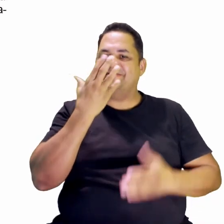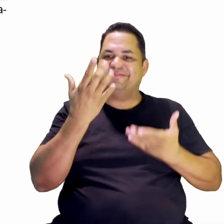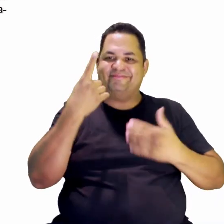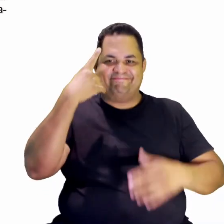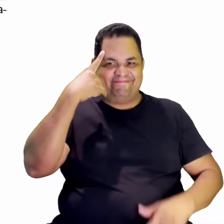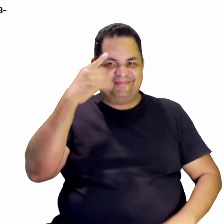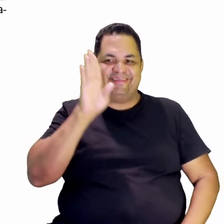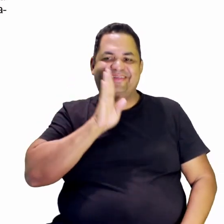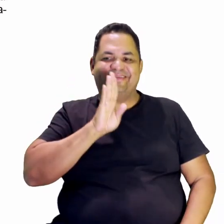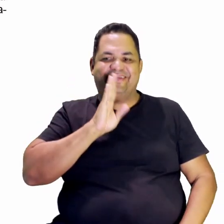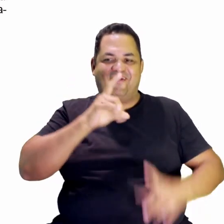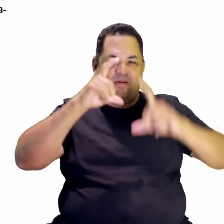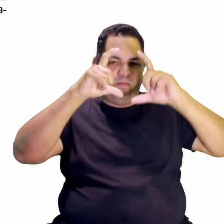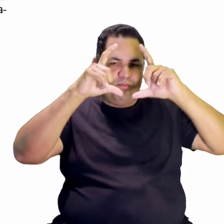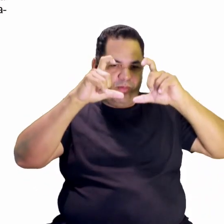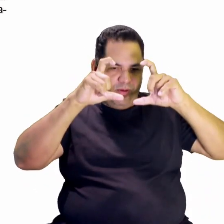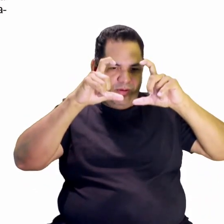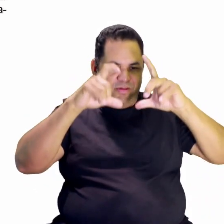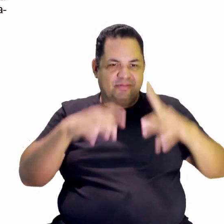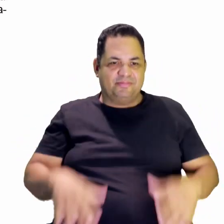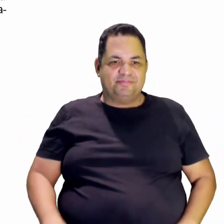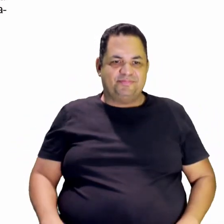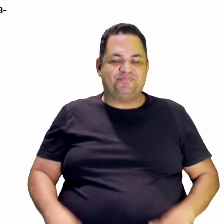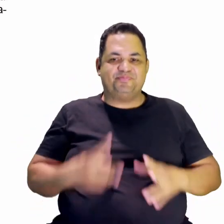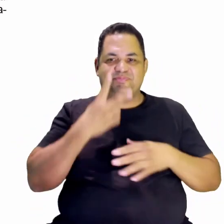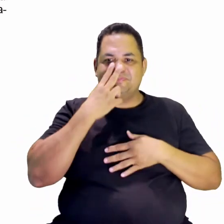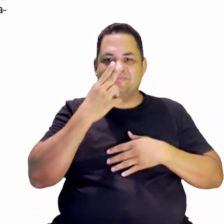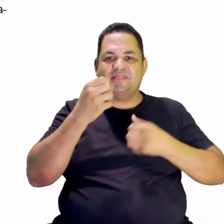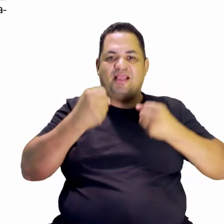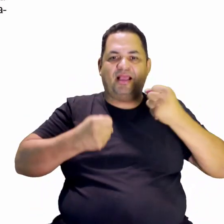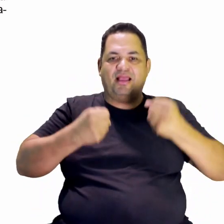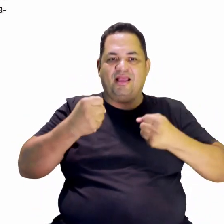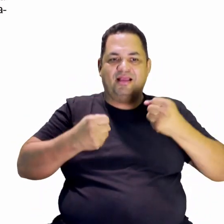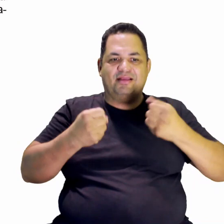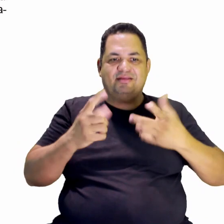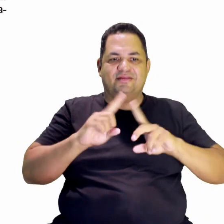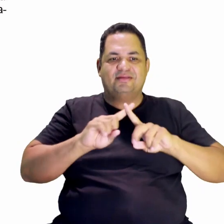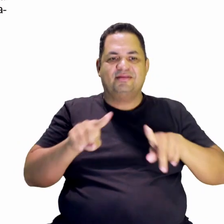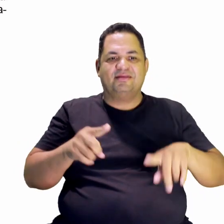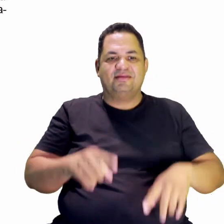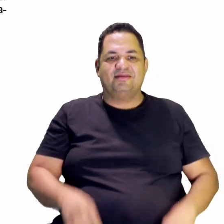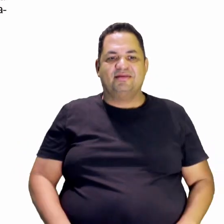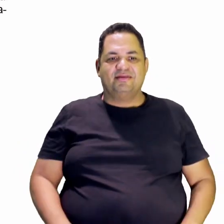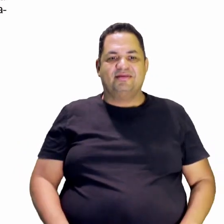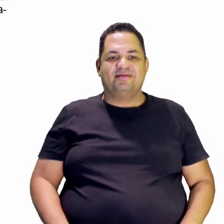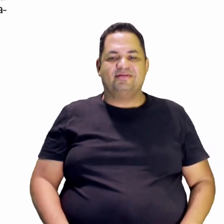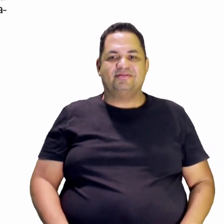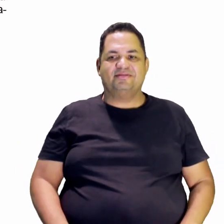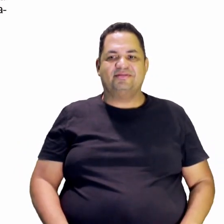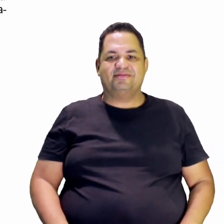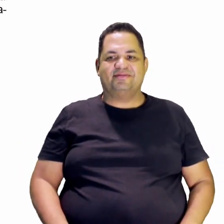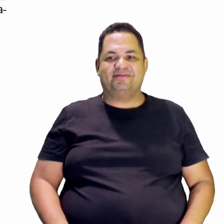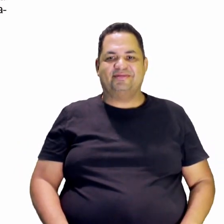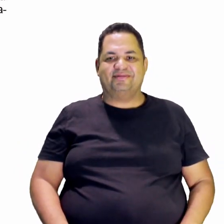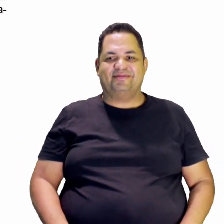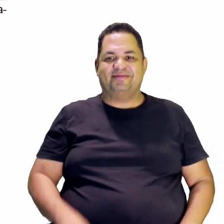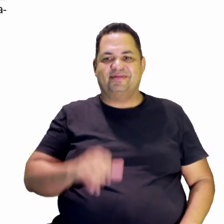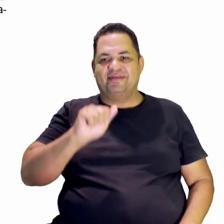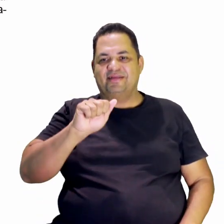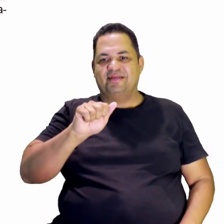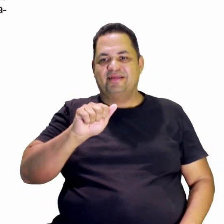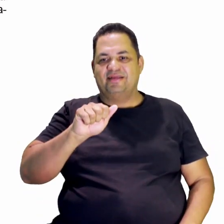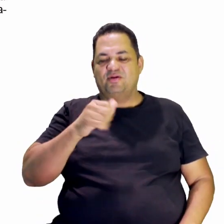achou legal tirar a foto, né? Como se o cão estivesse dirigindo. Só isso, claro, mas o Alessandro Bianchi, né?